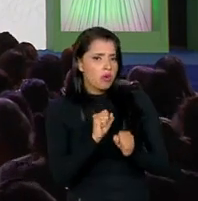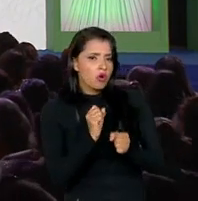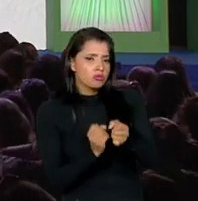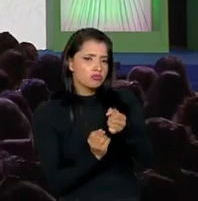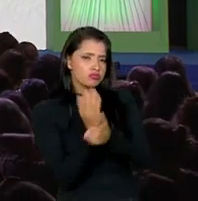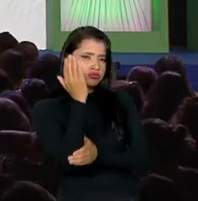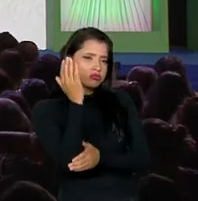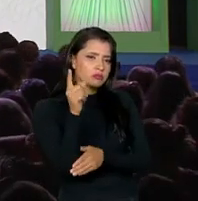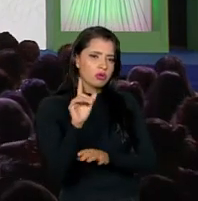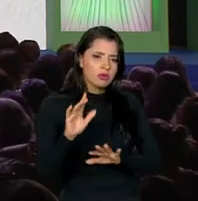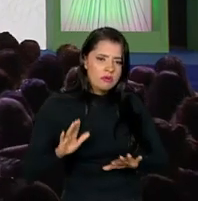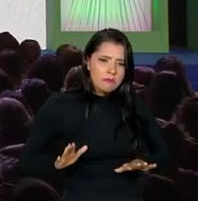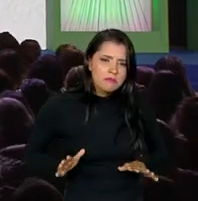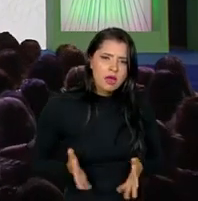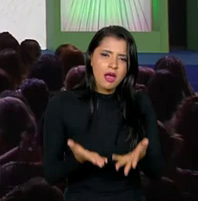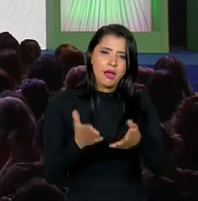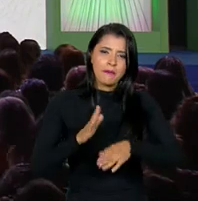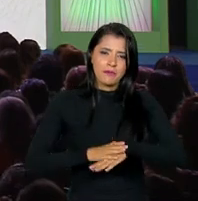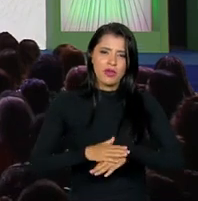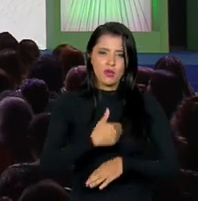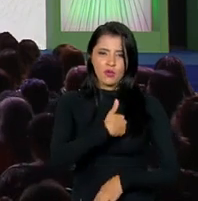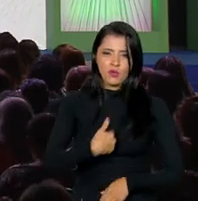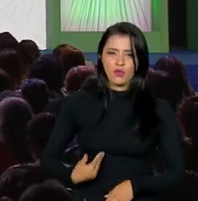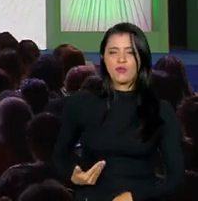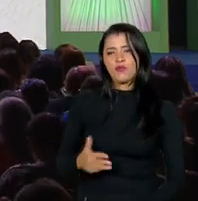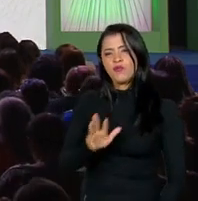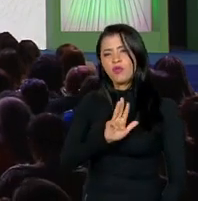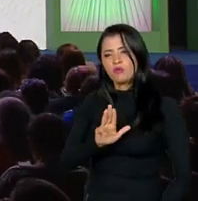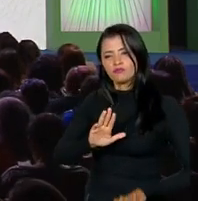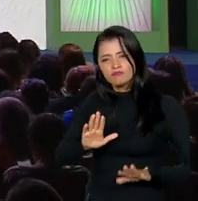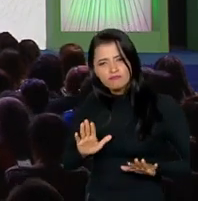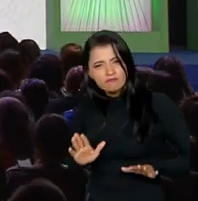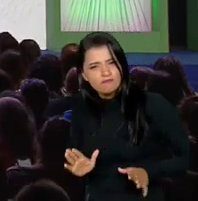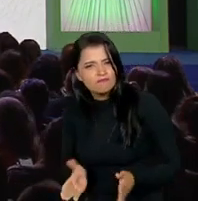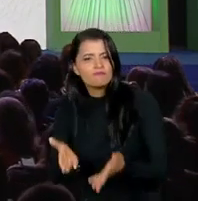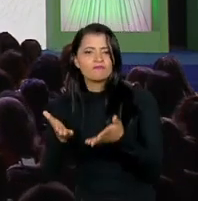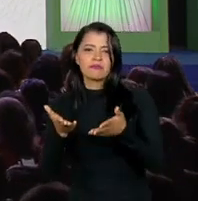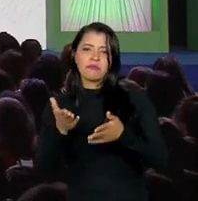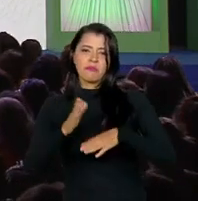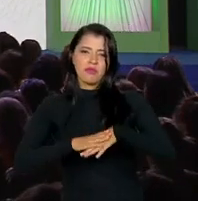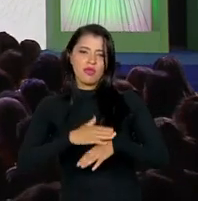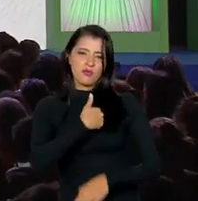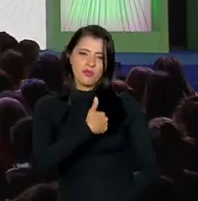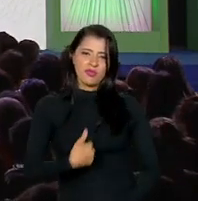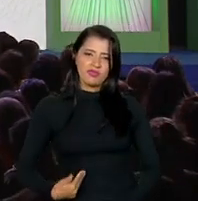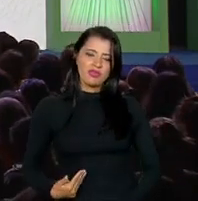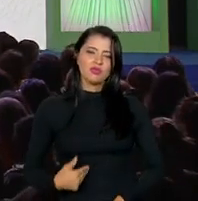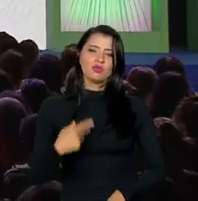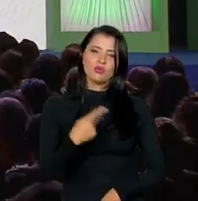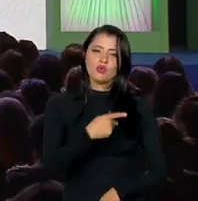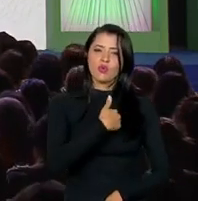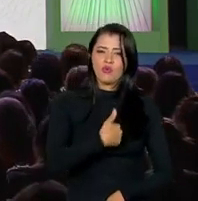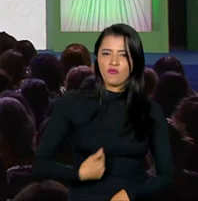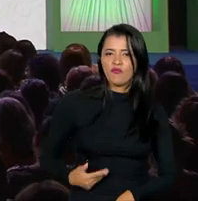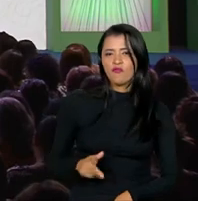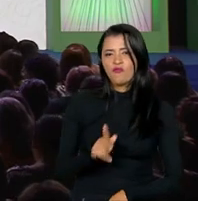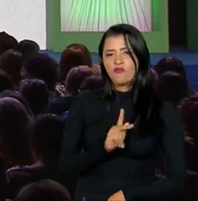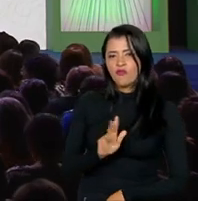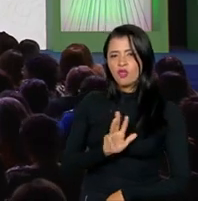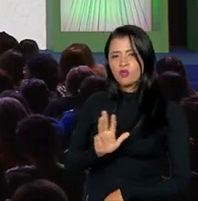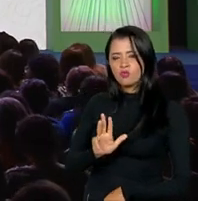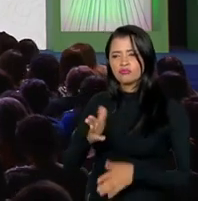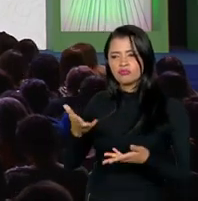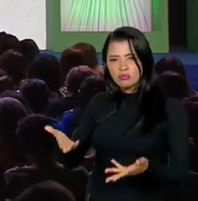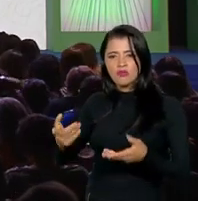surgir, impulsionado pelo governo Lula, impulsionado pelos ministros do governo Lula, por esse governo